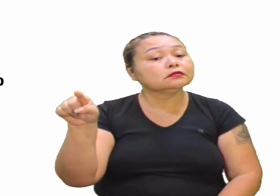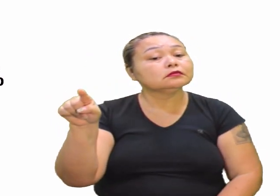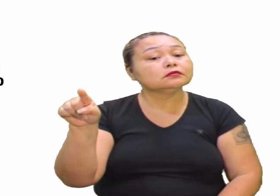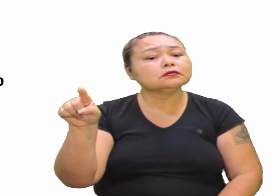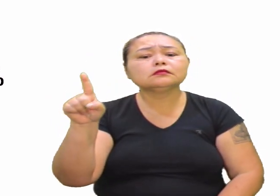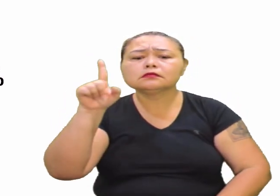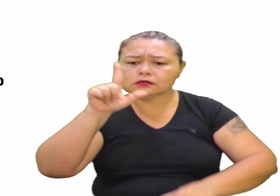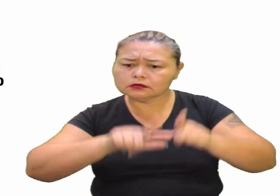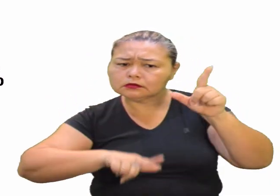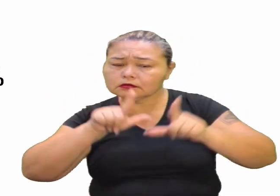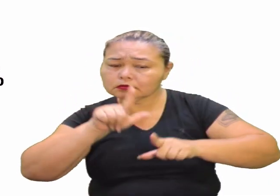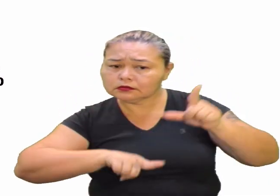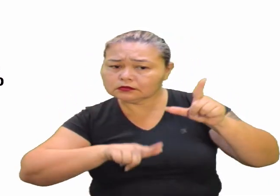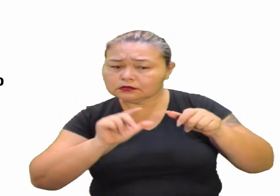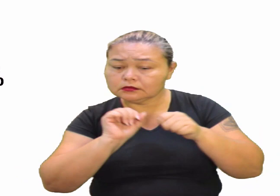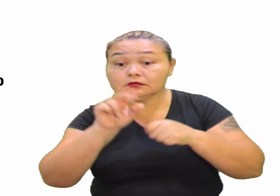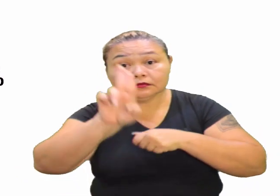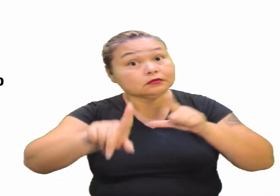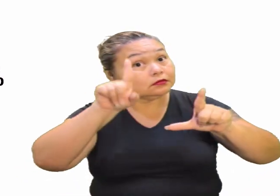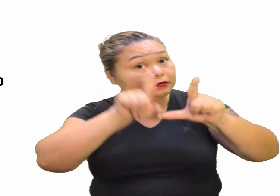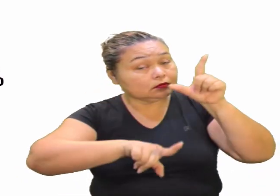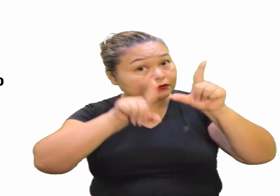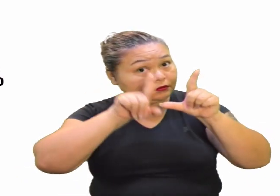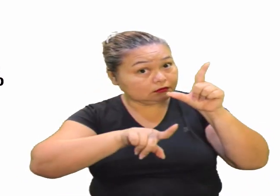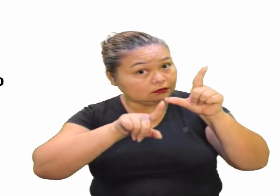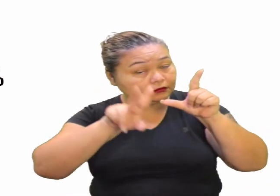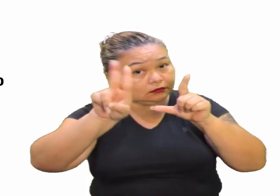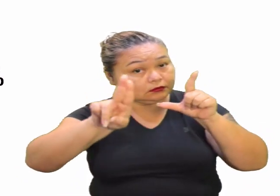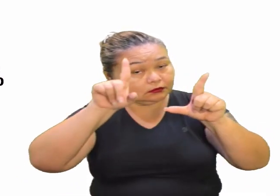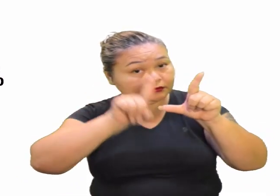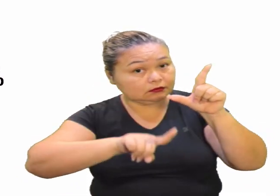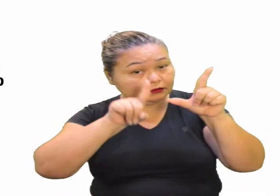letras? Eu uso a letra